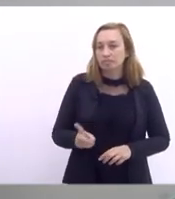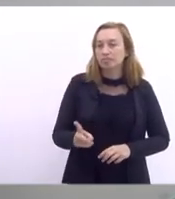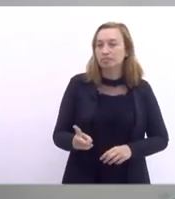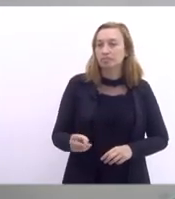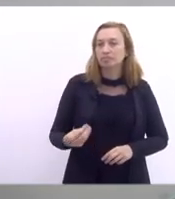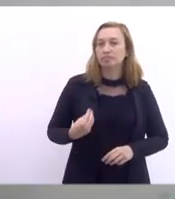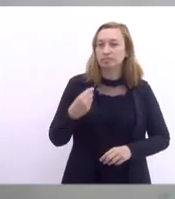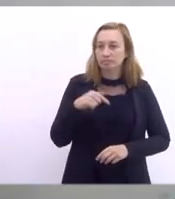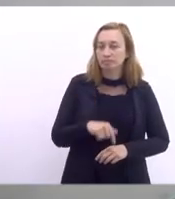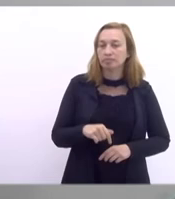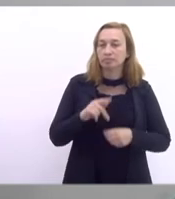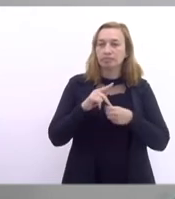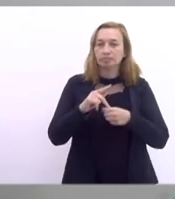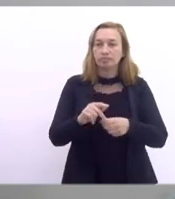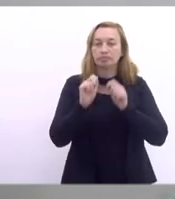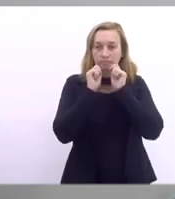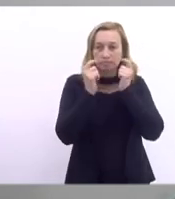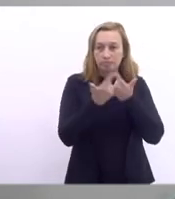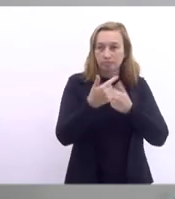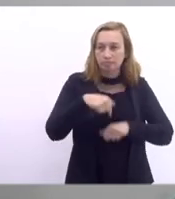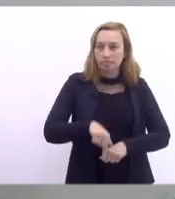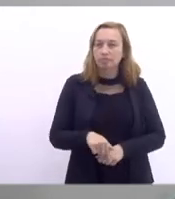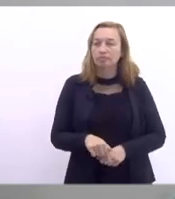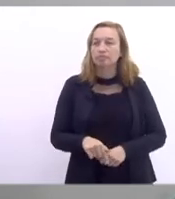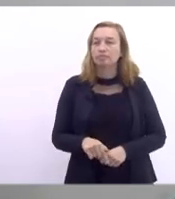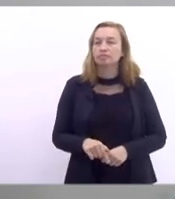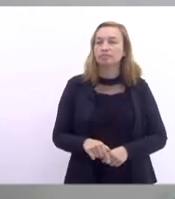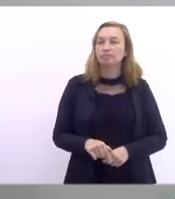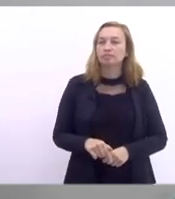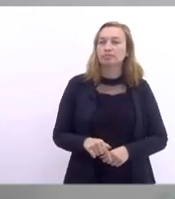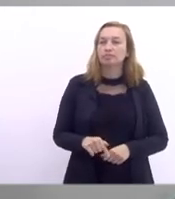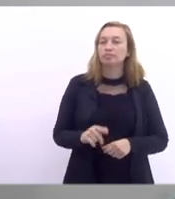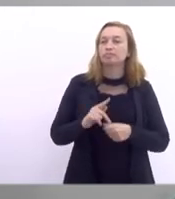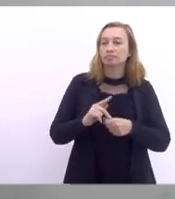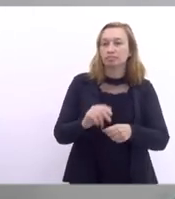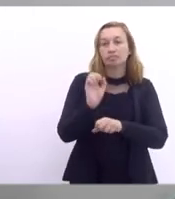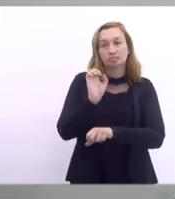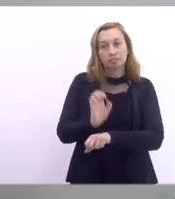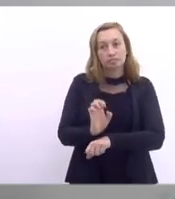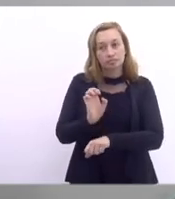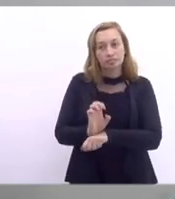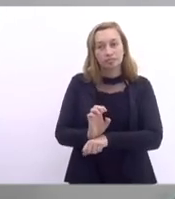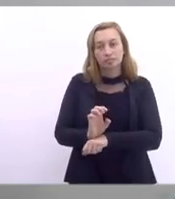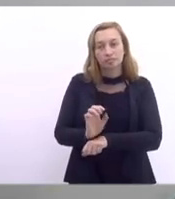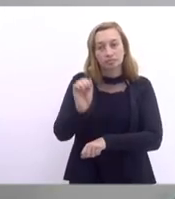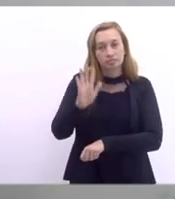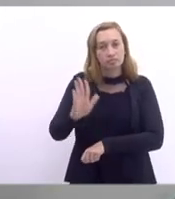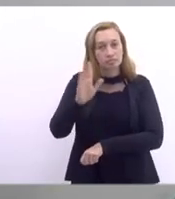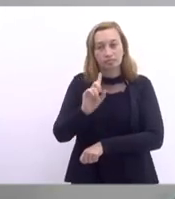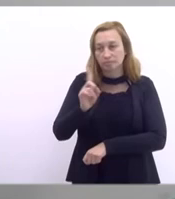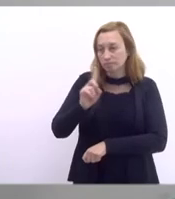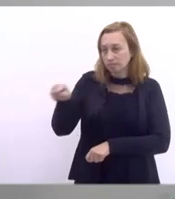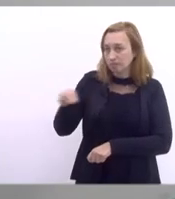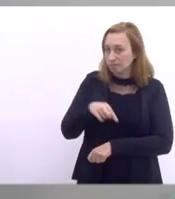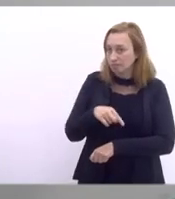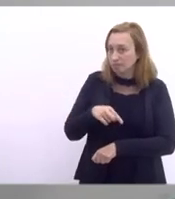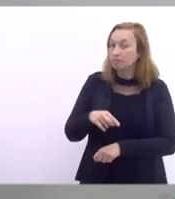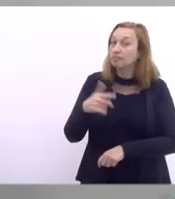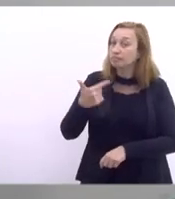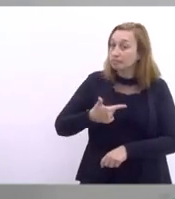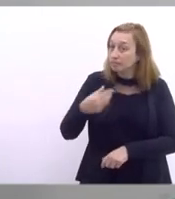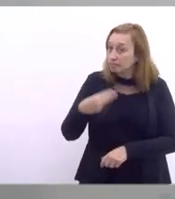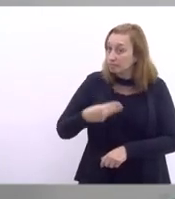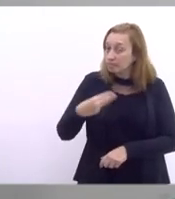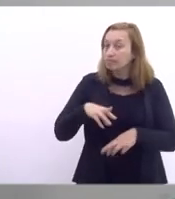Tomás EA procuradoria-geral do estado não está aqui é a terceira reunião que ela